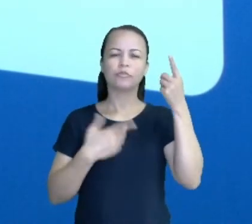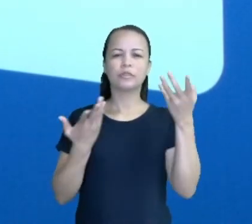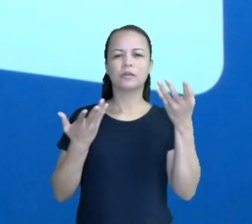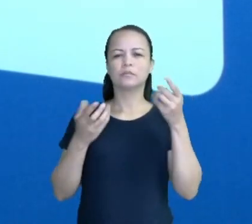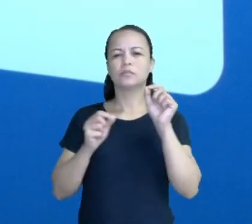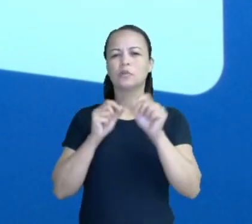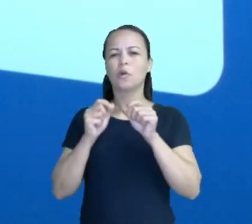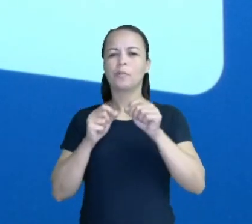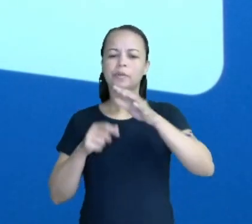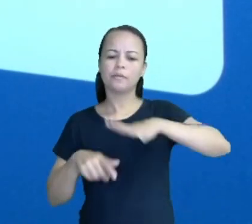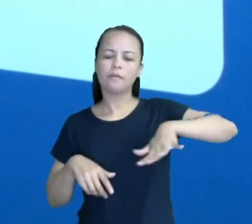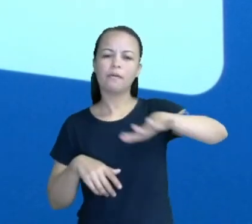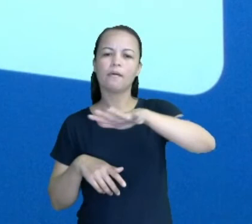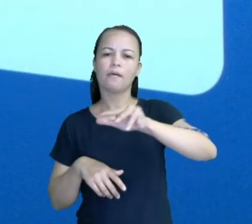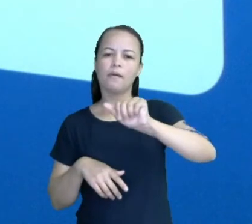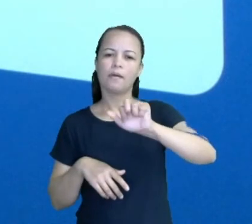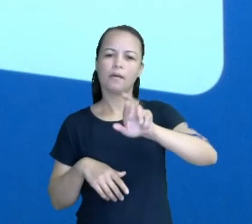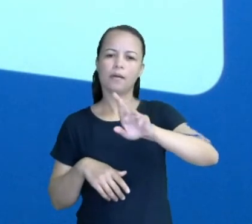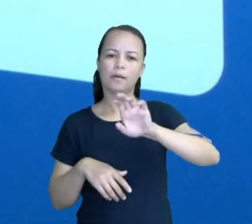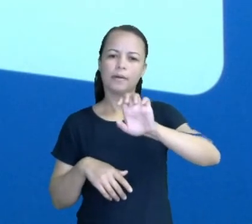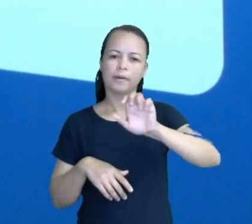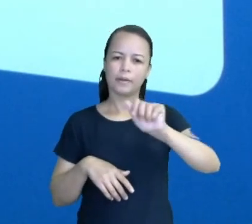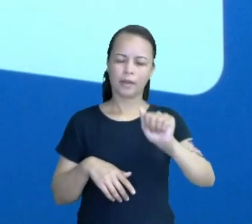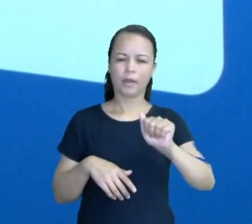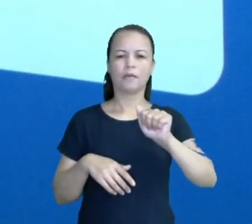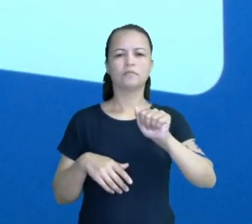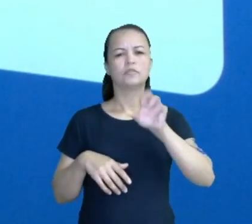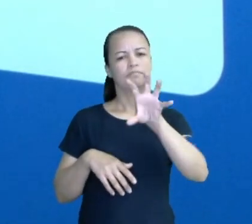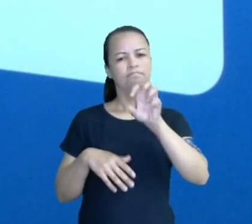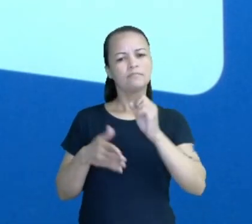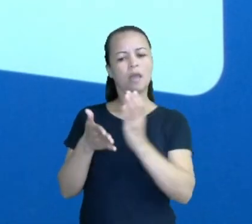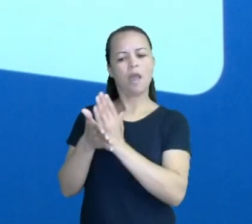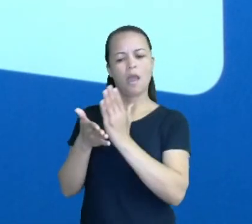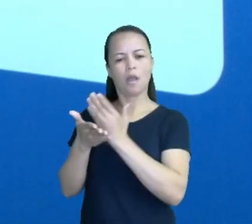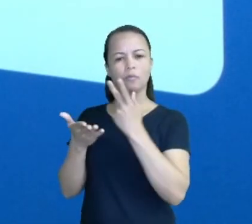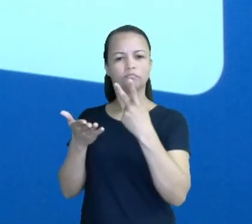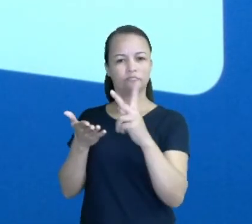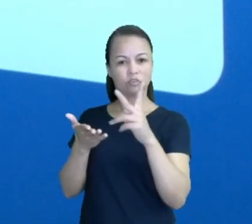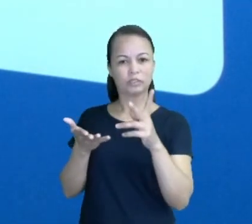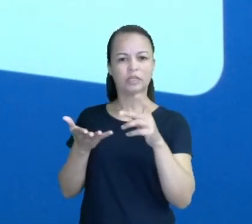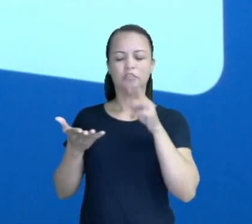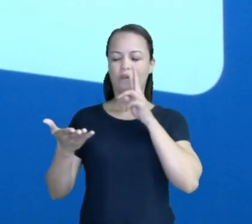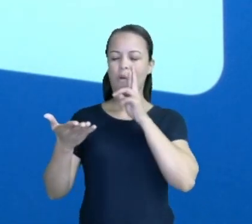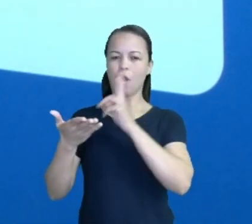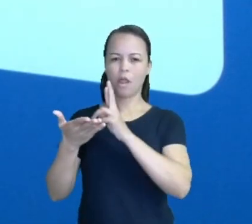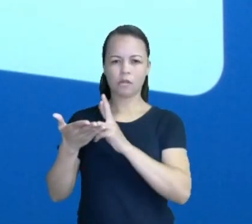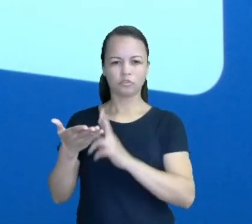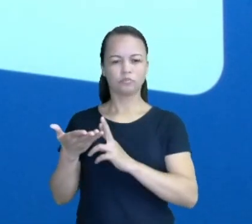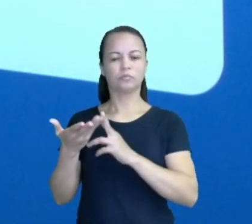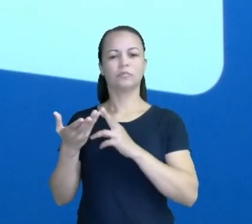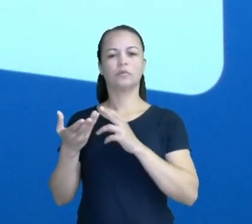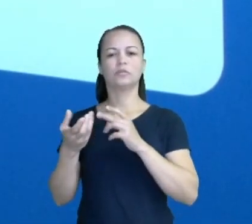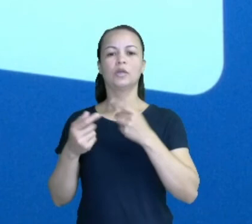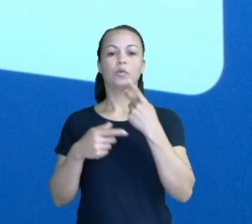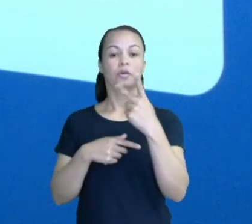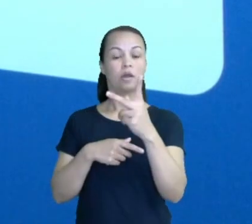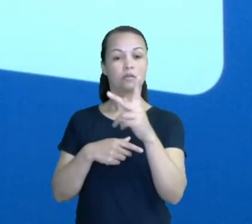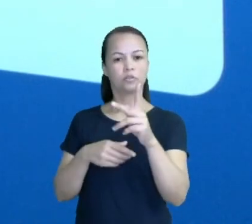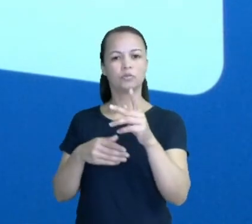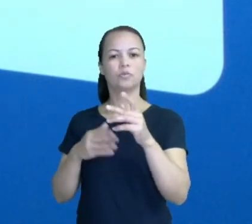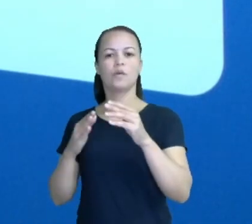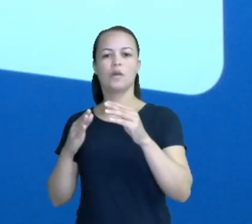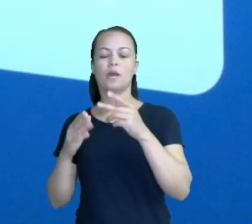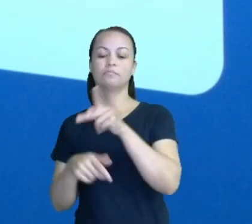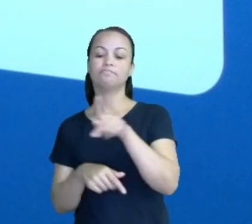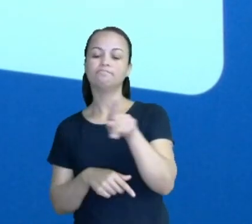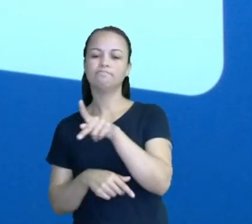área, vocês pegam o livro didático de vocês e vão responder o que a sua